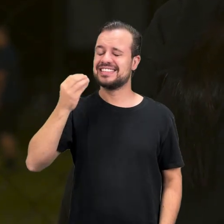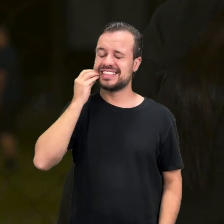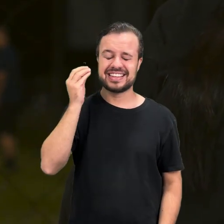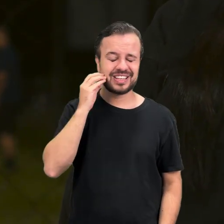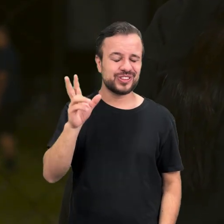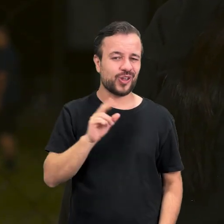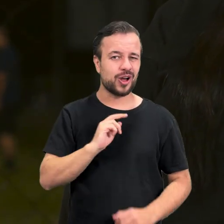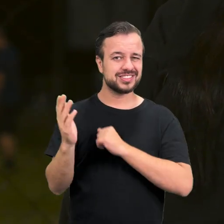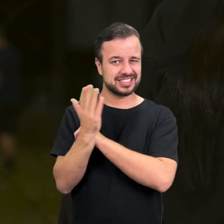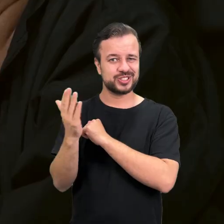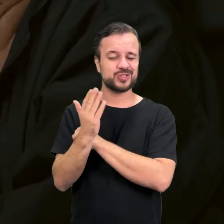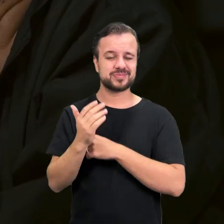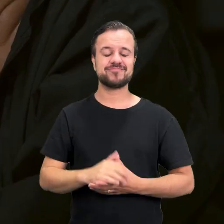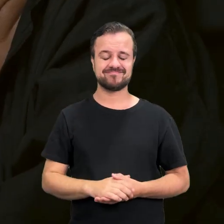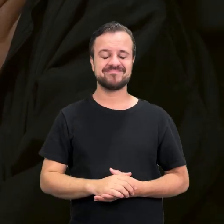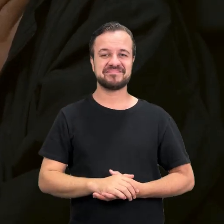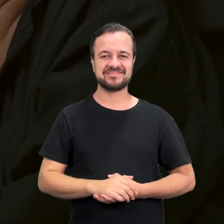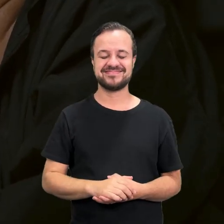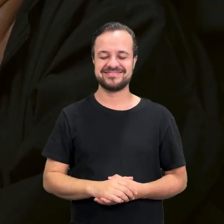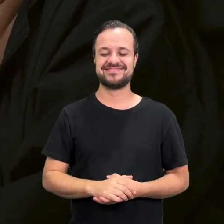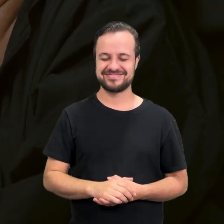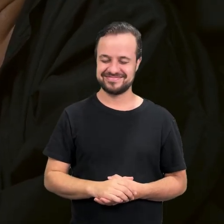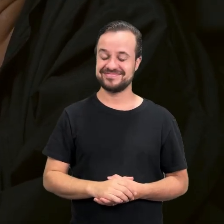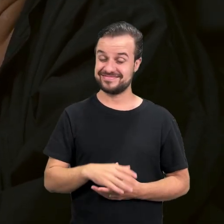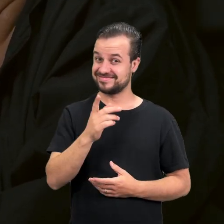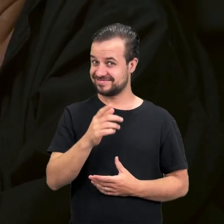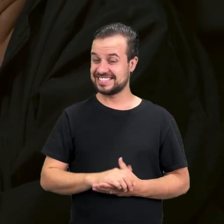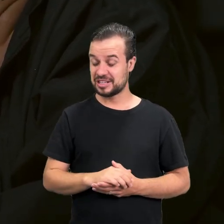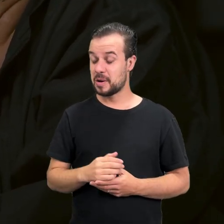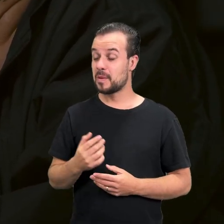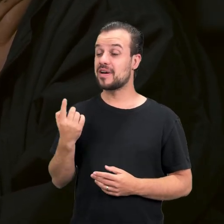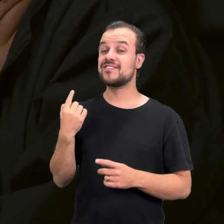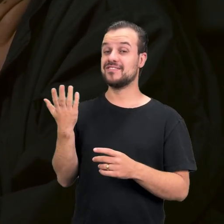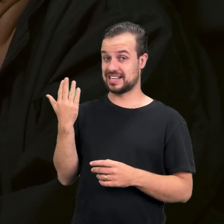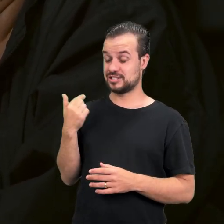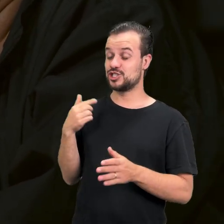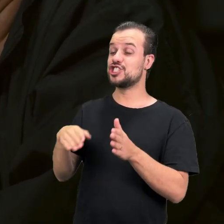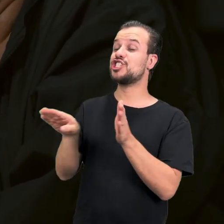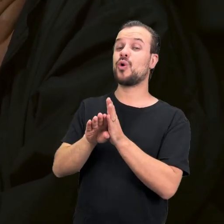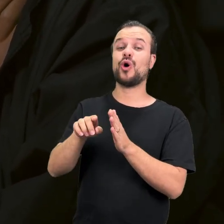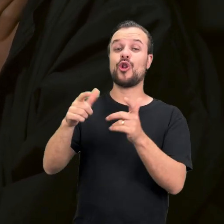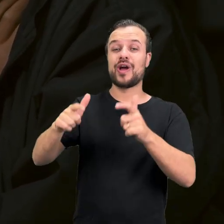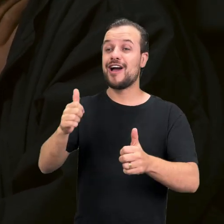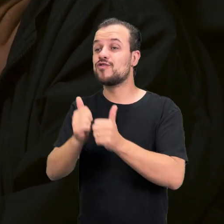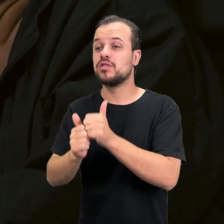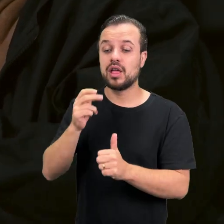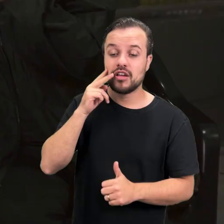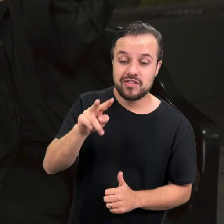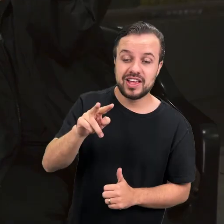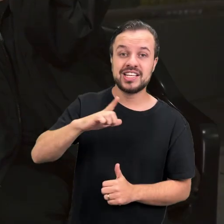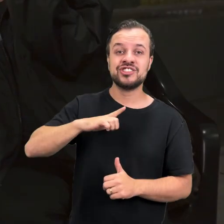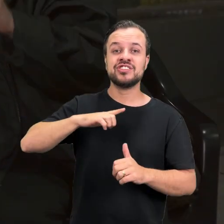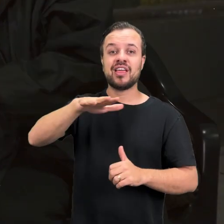socorro para vir buscar a gente. Quando você jogou no campo, que era pasto. Eu